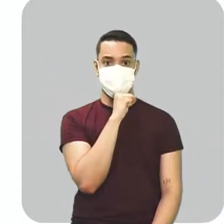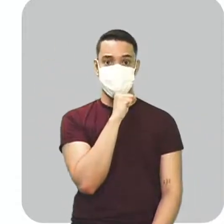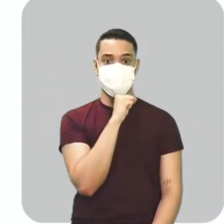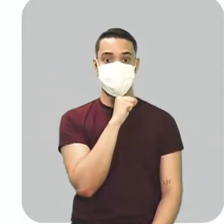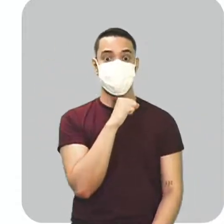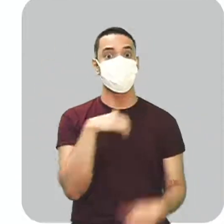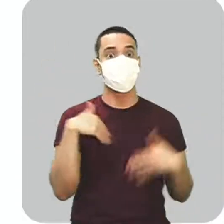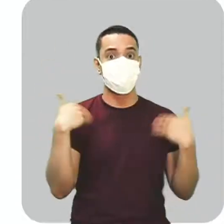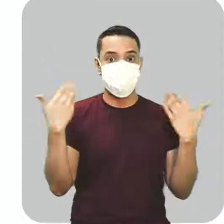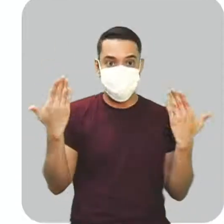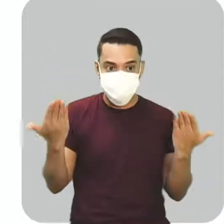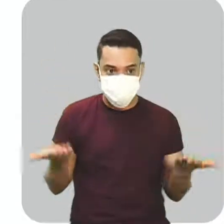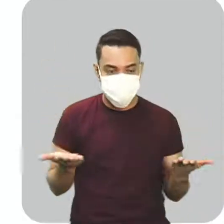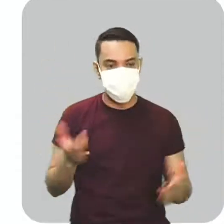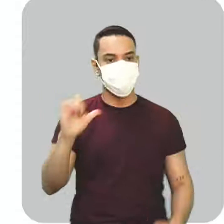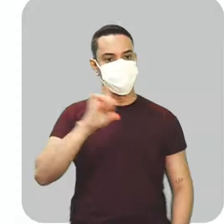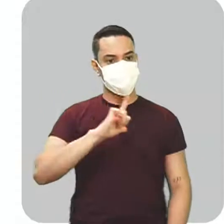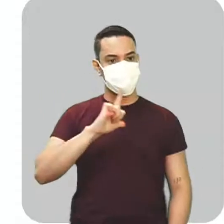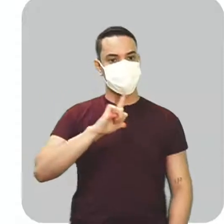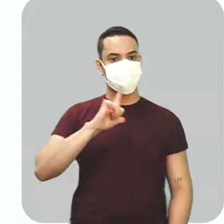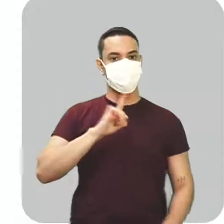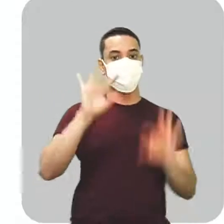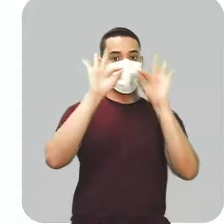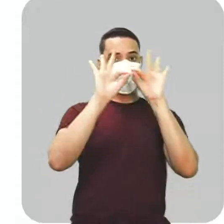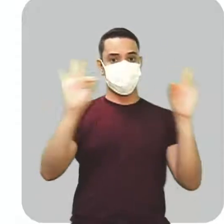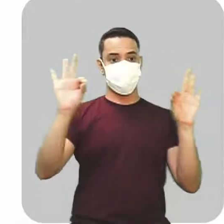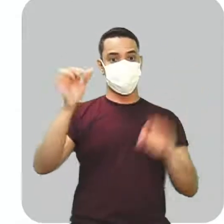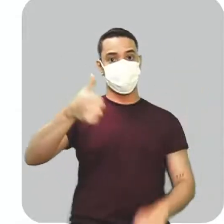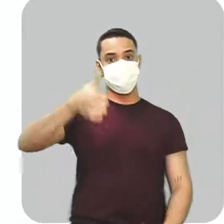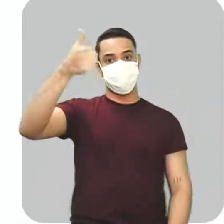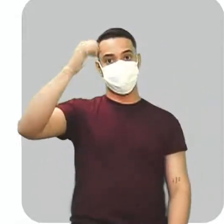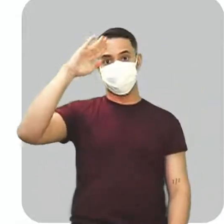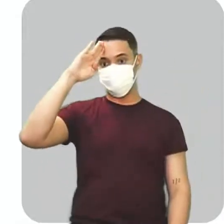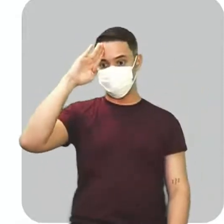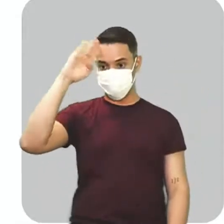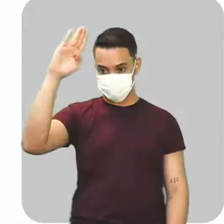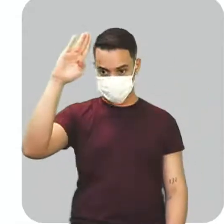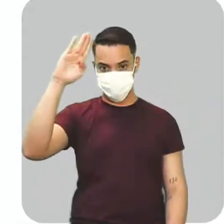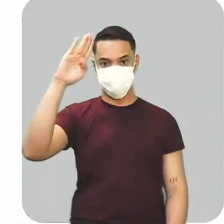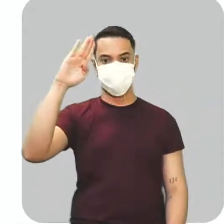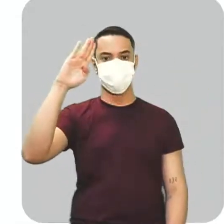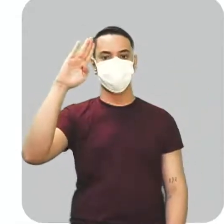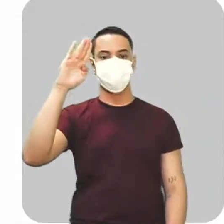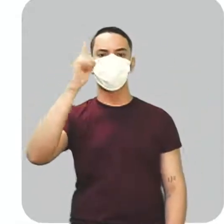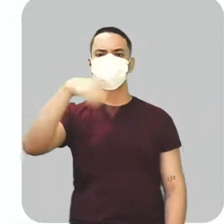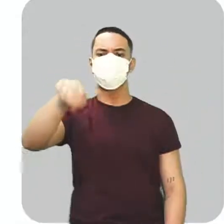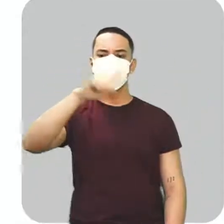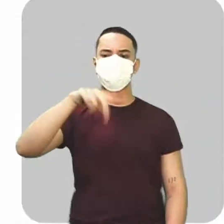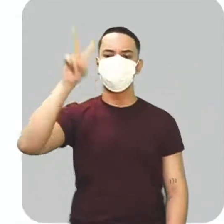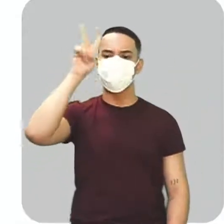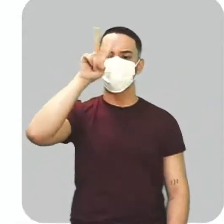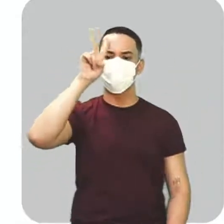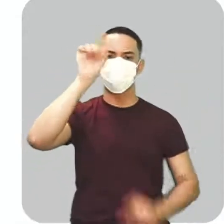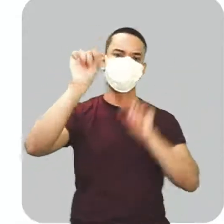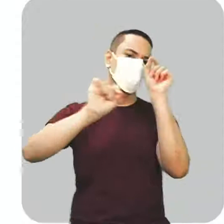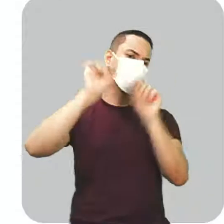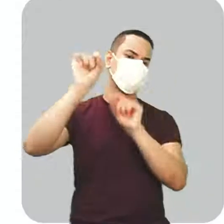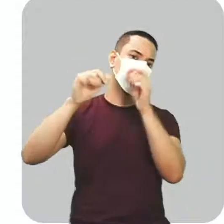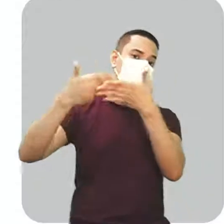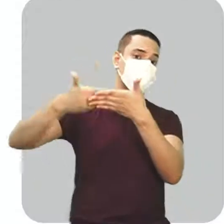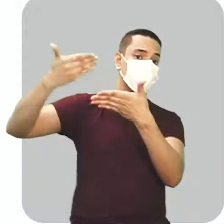Meus amores, aqui eu tenho a primeira, a oração principal. Aí você vai lembrar lá do período composto